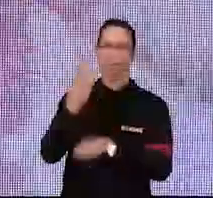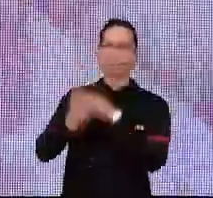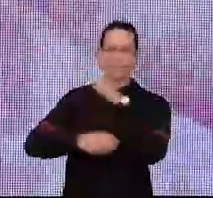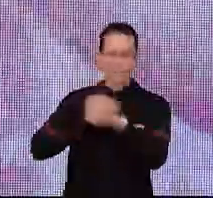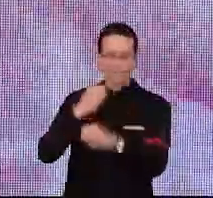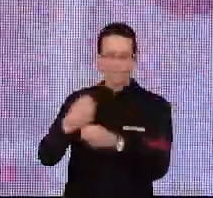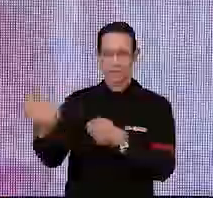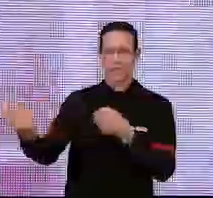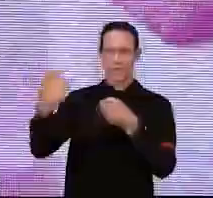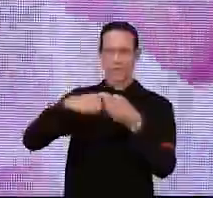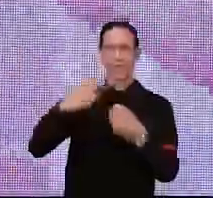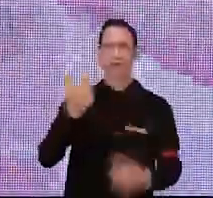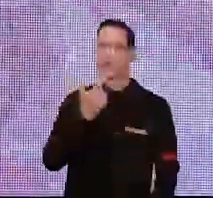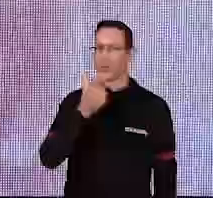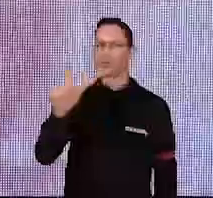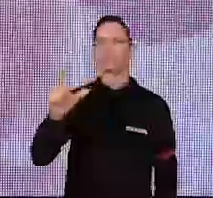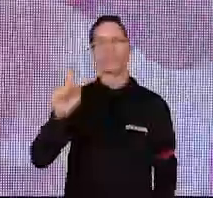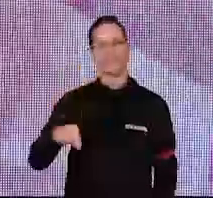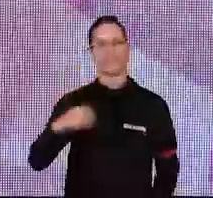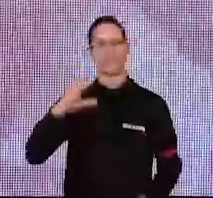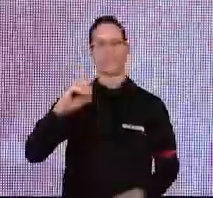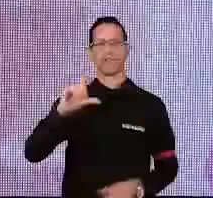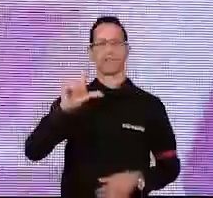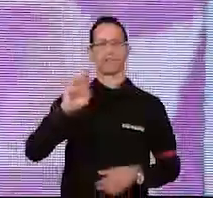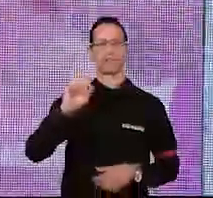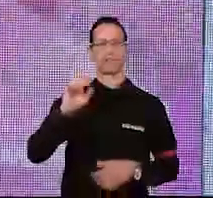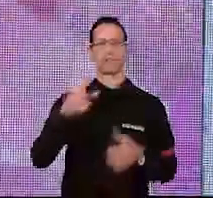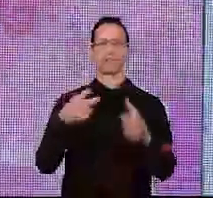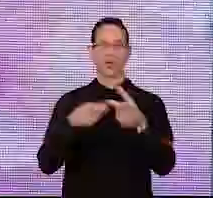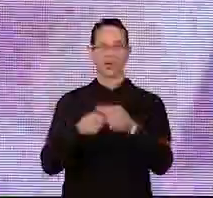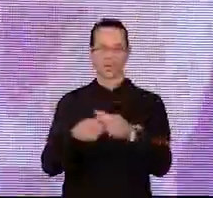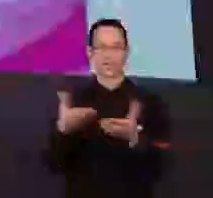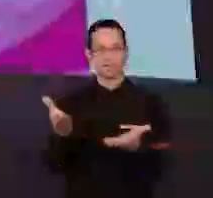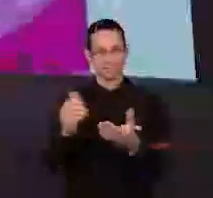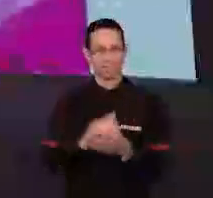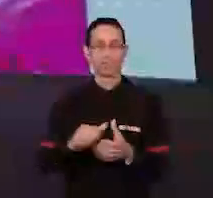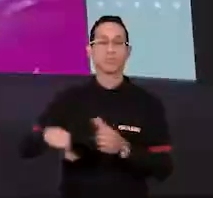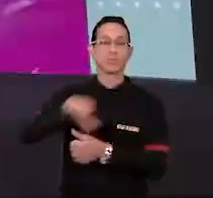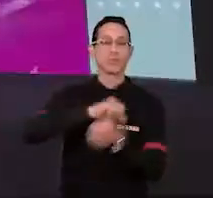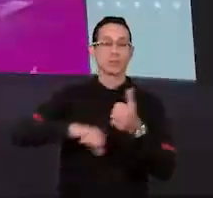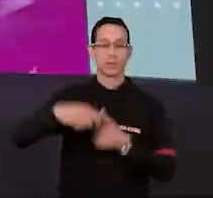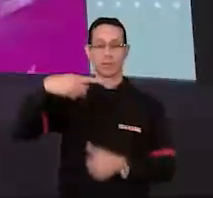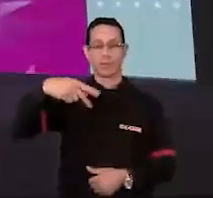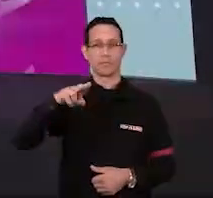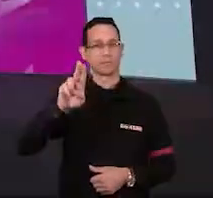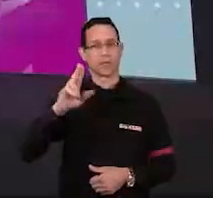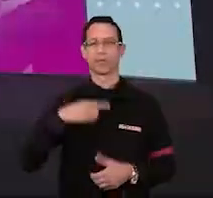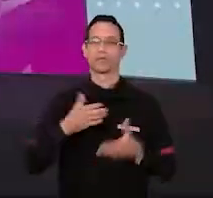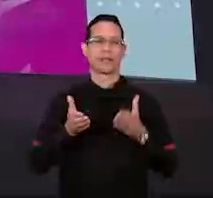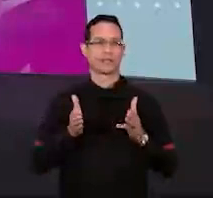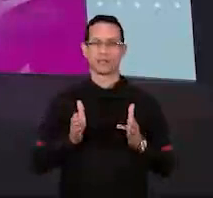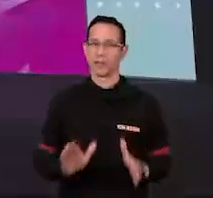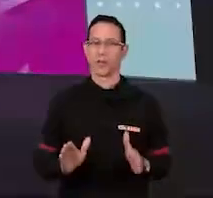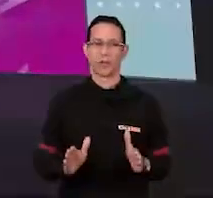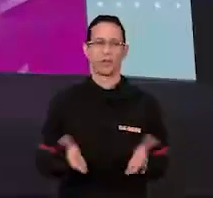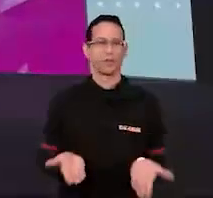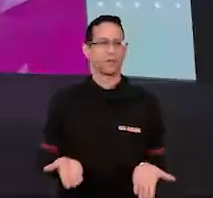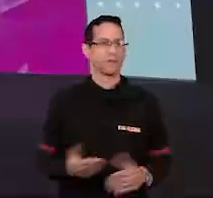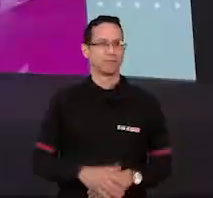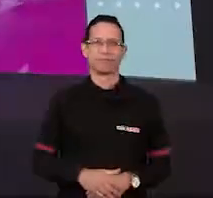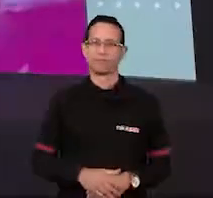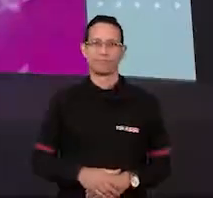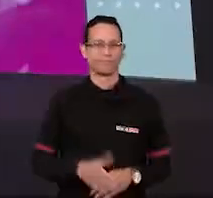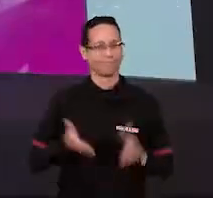seja, aí já é um colisteatoma. Né? Enquanto o pug, ele nasceu com colisteatoma. Eu tenho a impressão que ele respirou,